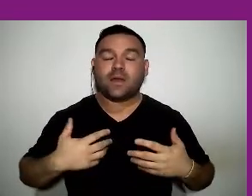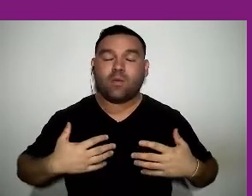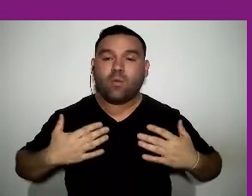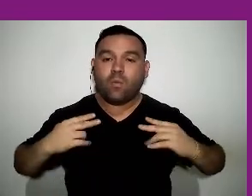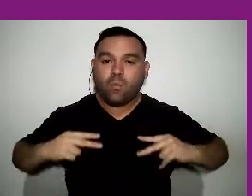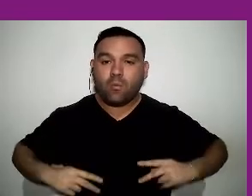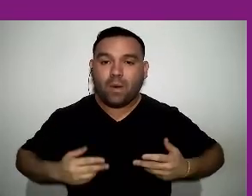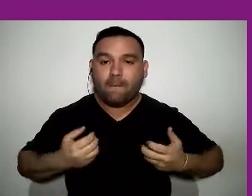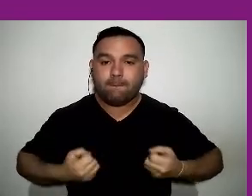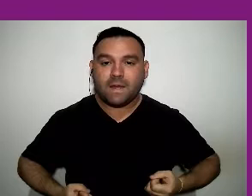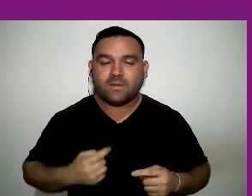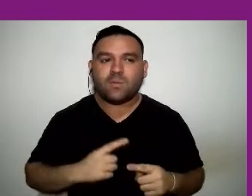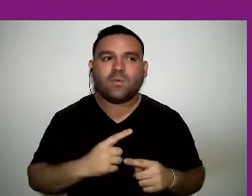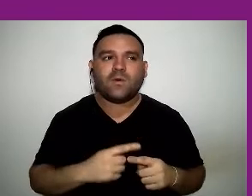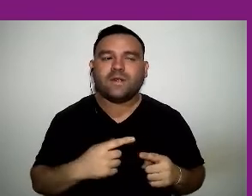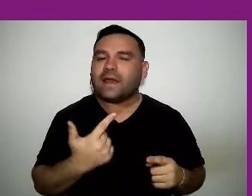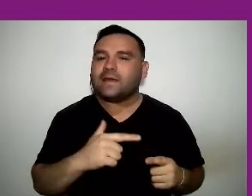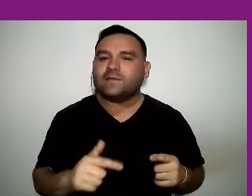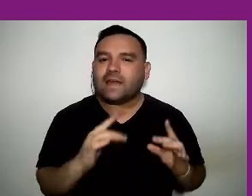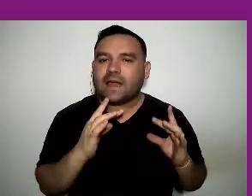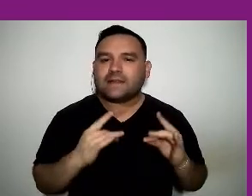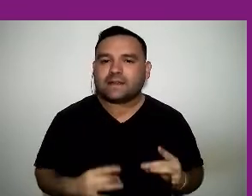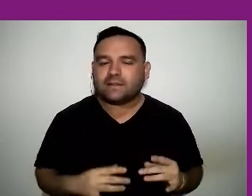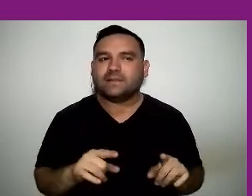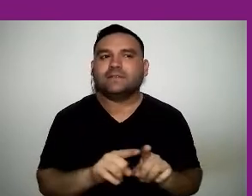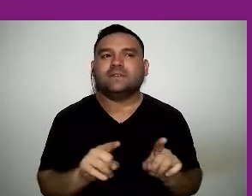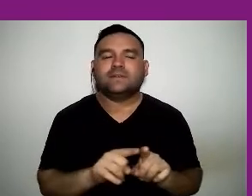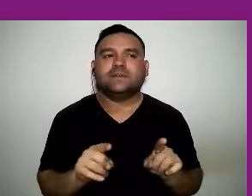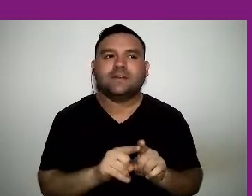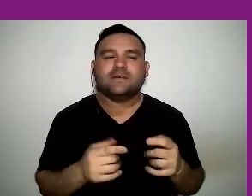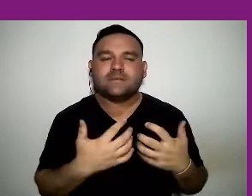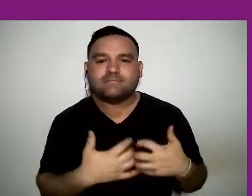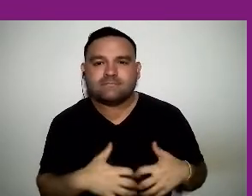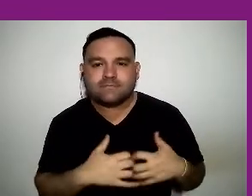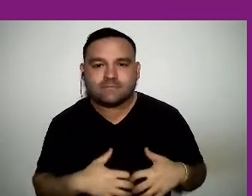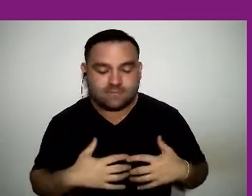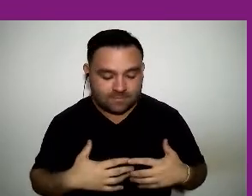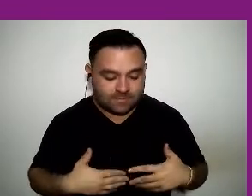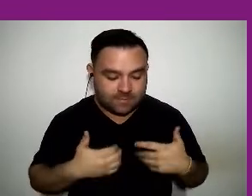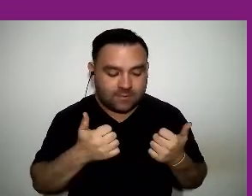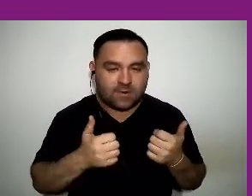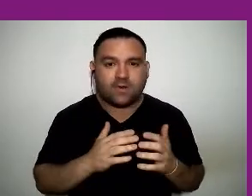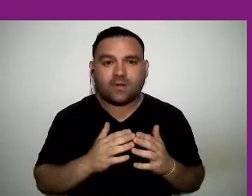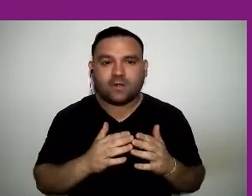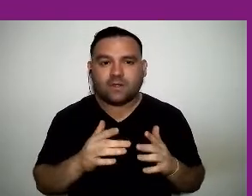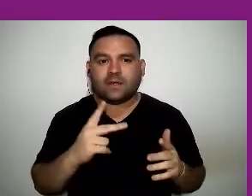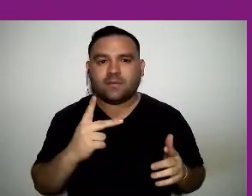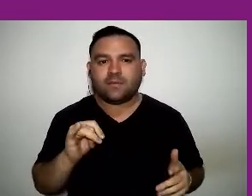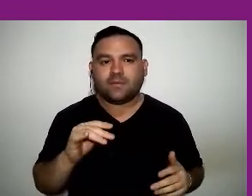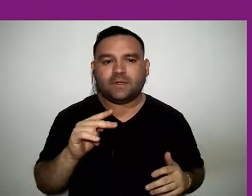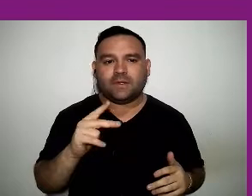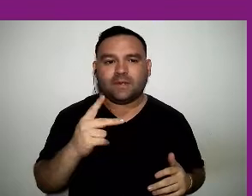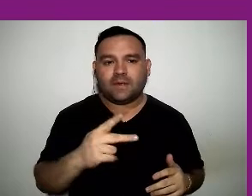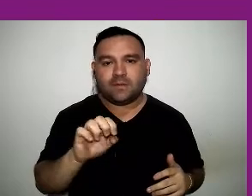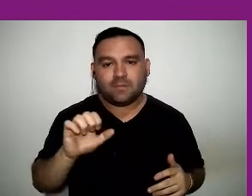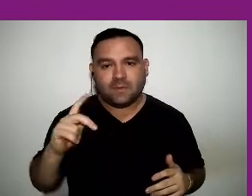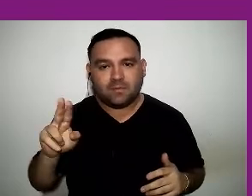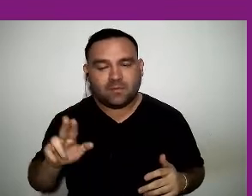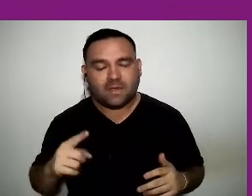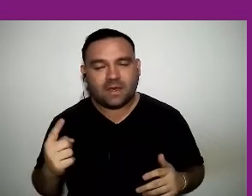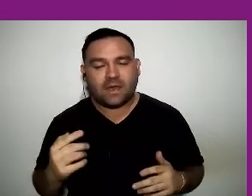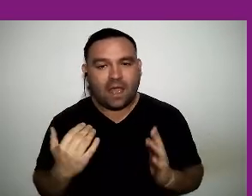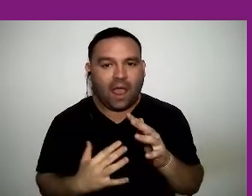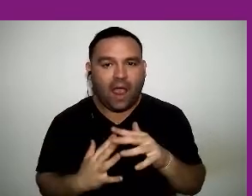porque não tinha tanto edema relacionada, baixa recrutabilidade, por favor, usar PIP alta não era